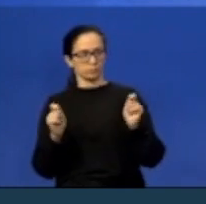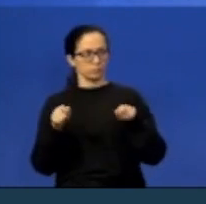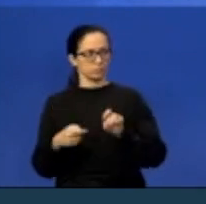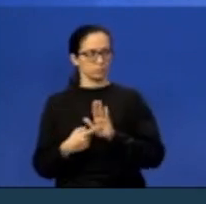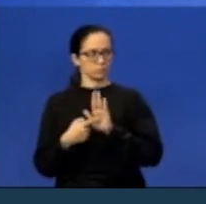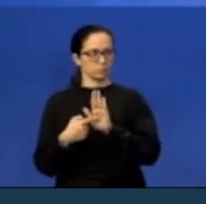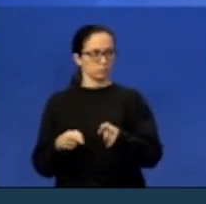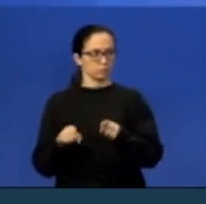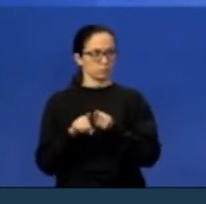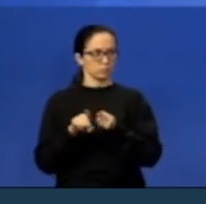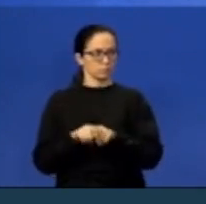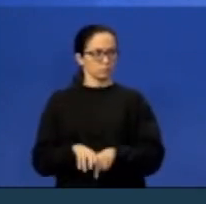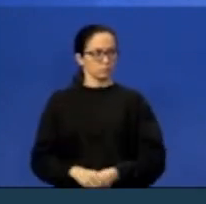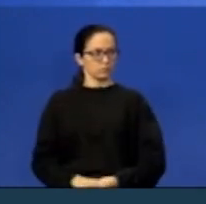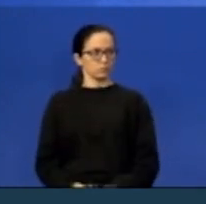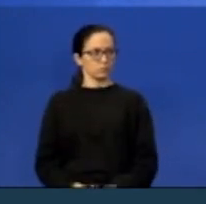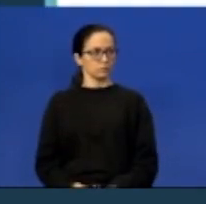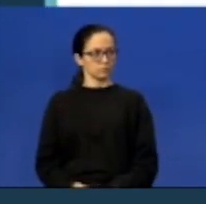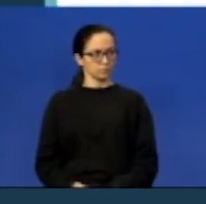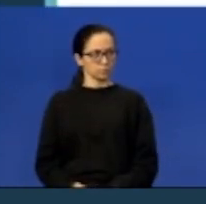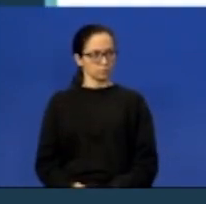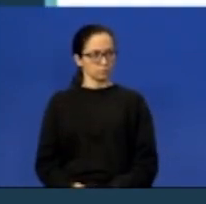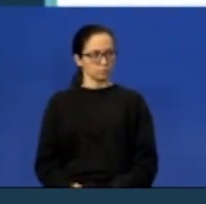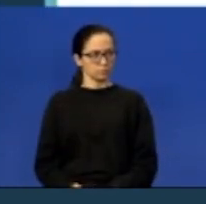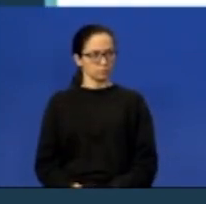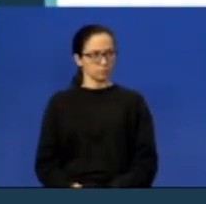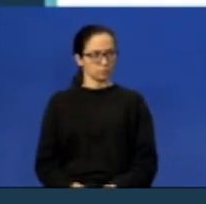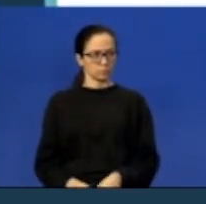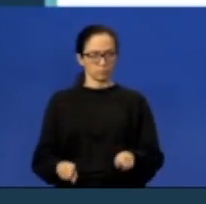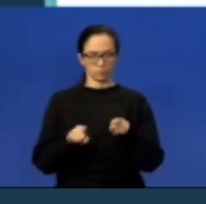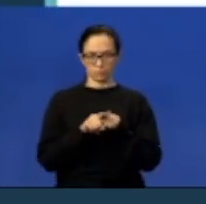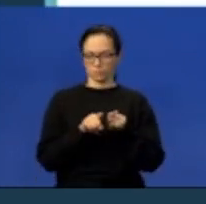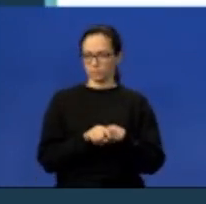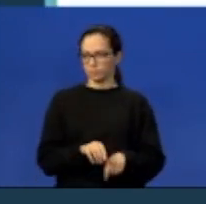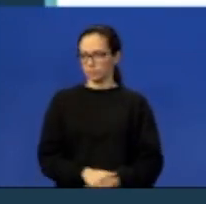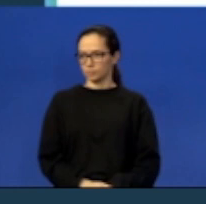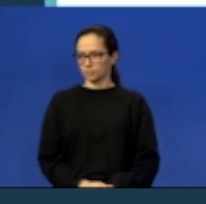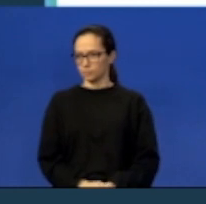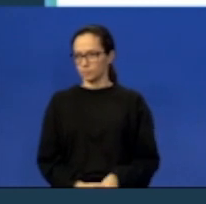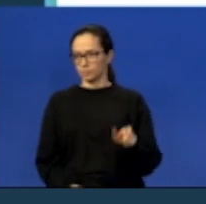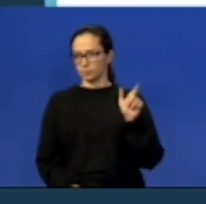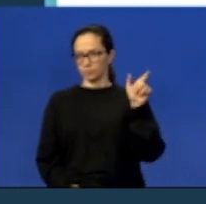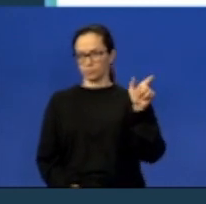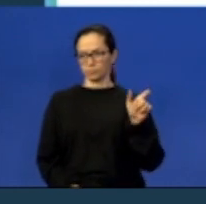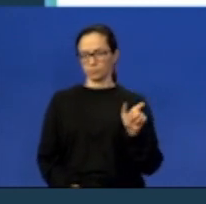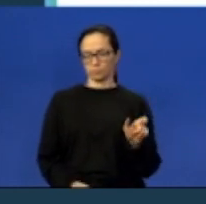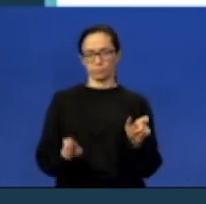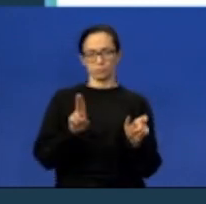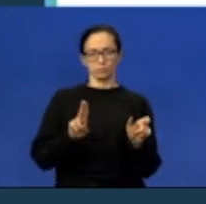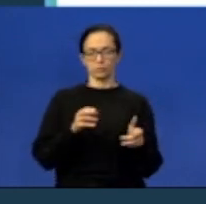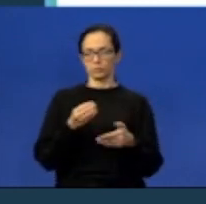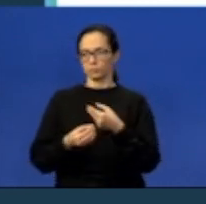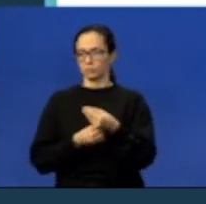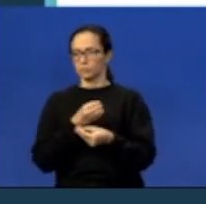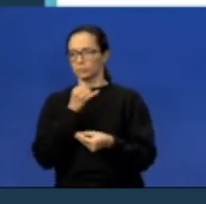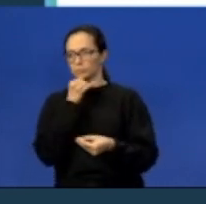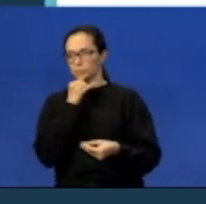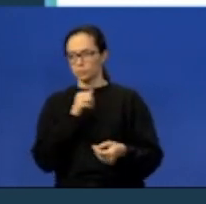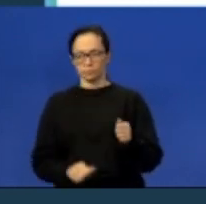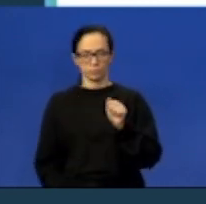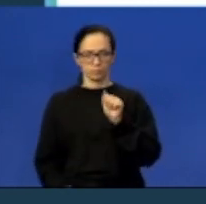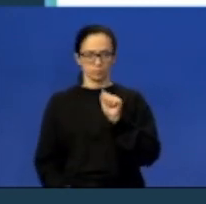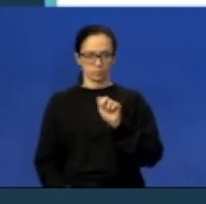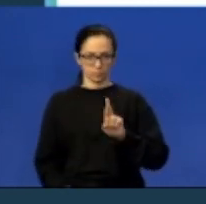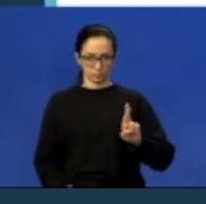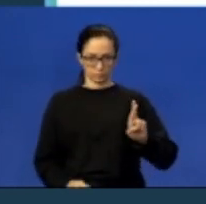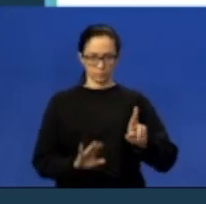apresentam. No próximo slide, vocês vão ver a terminologia que ela é empregada. O ar, por exemplo, ele tem em torno aí de